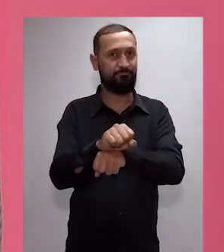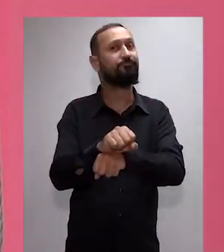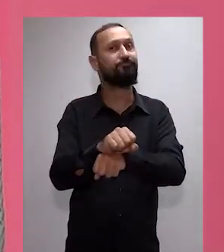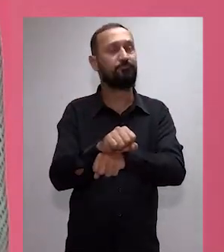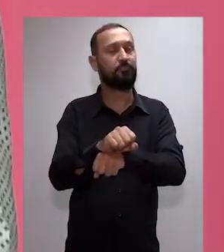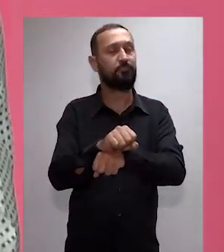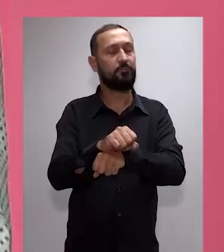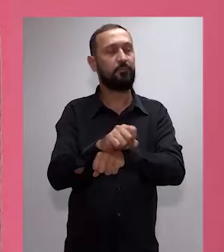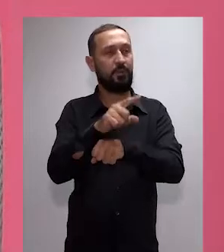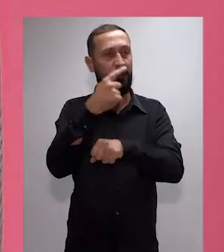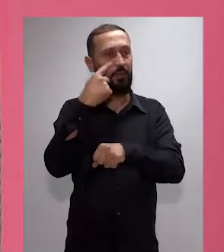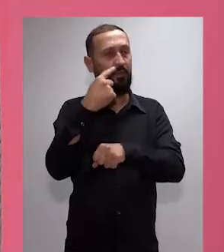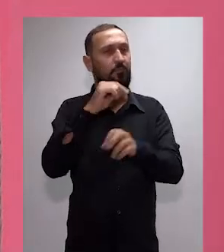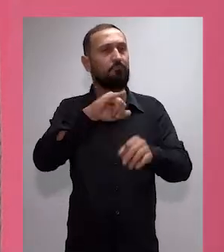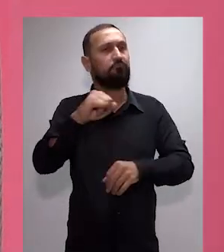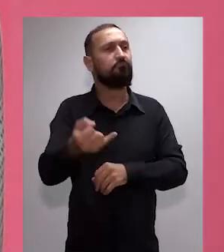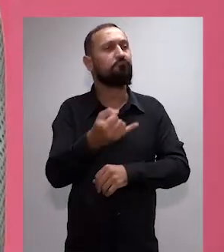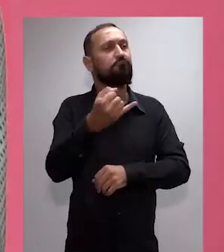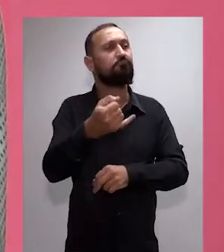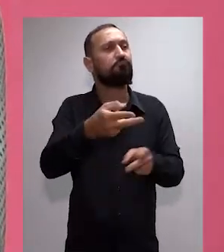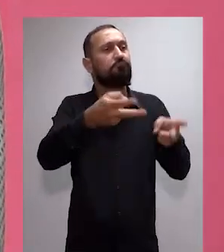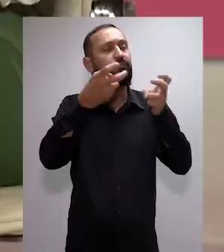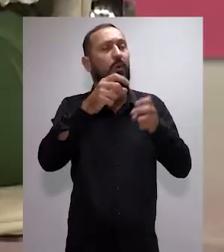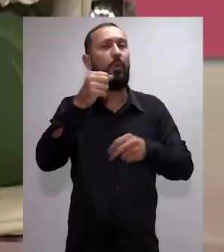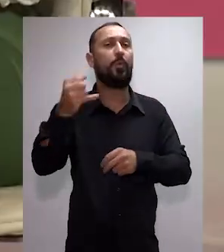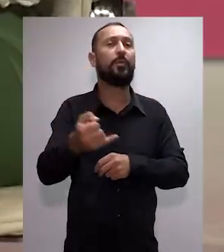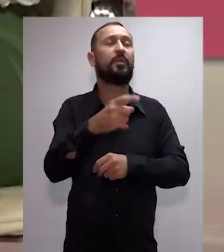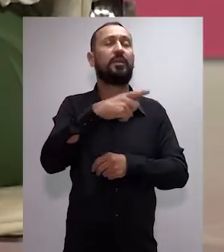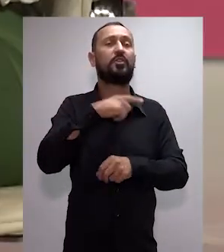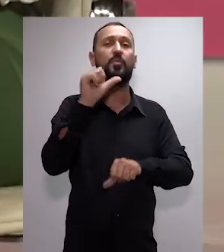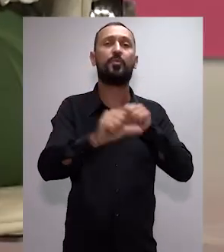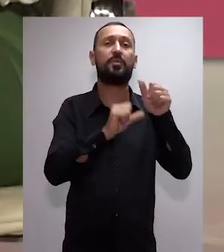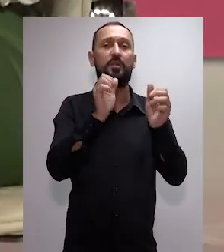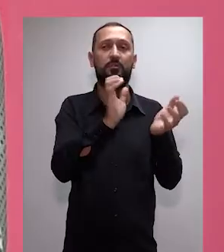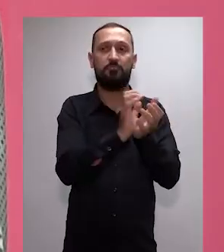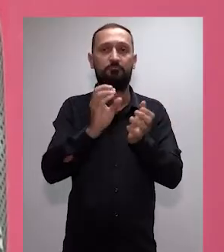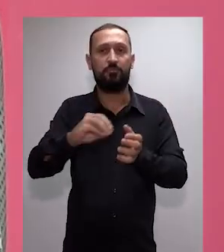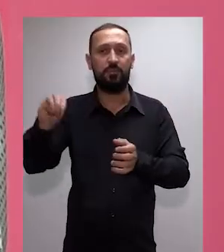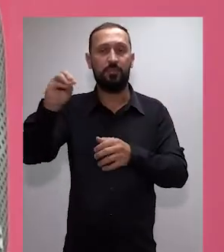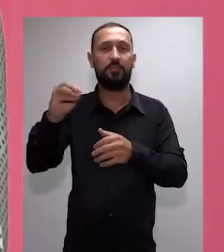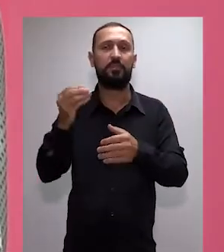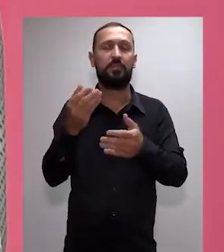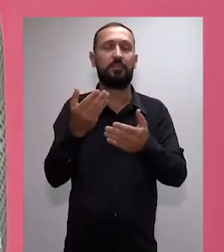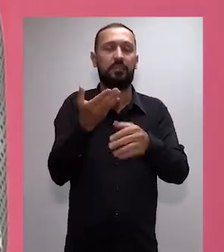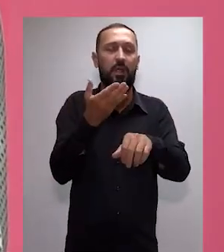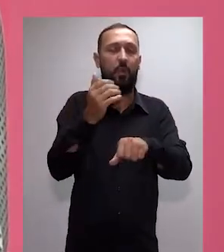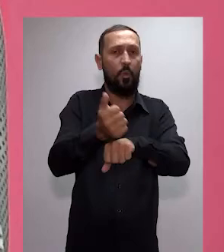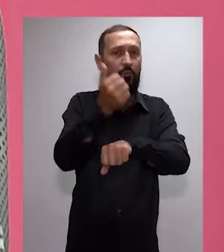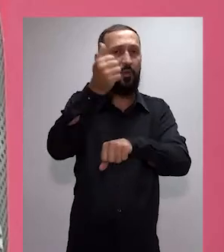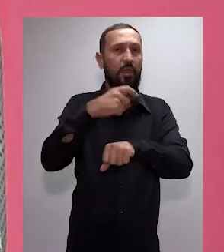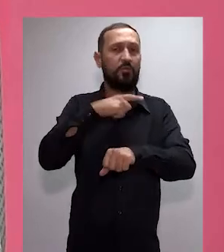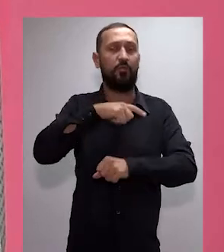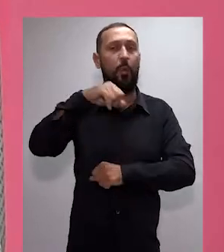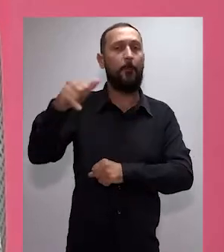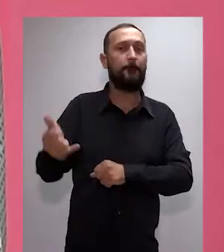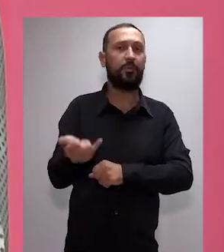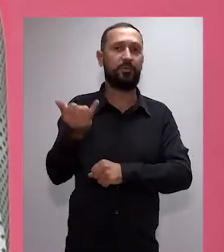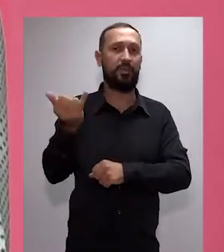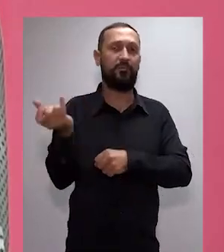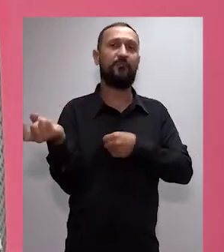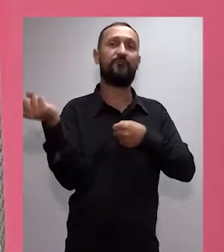paradas, eles viram a oportunidade em fazer a mudança de categoria, se qualificar e quando a